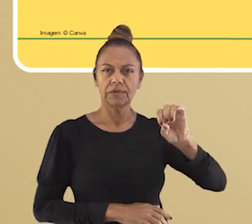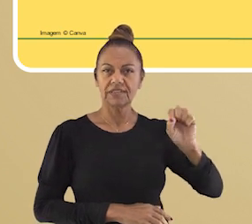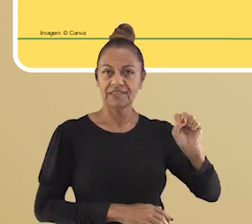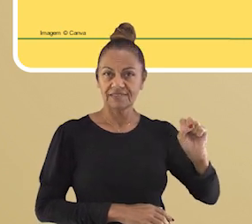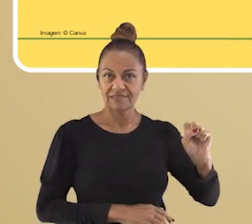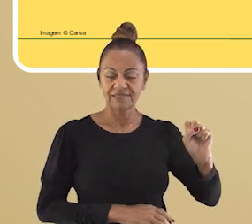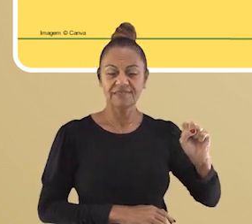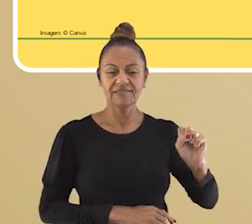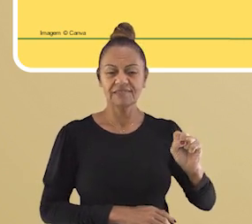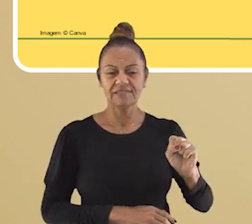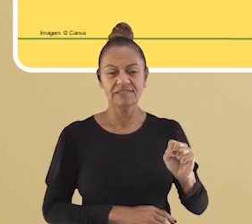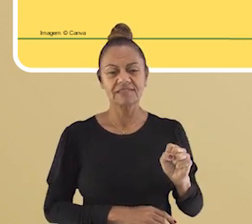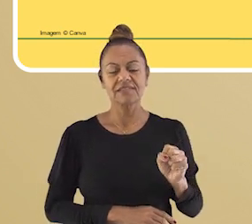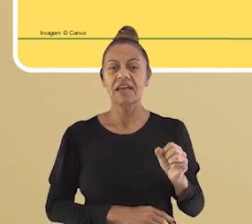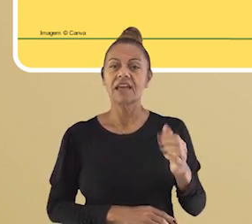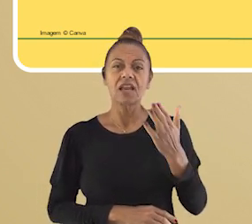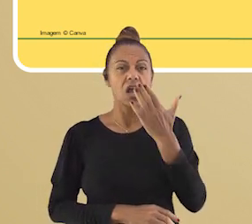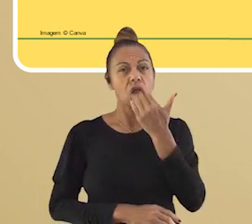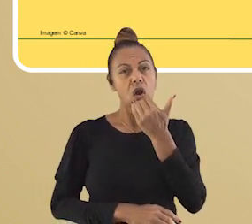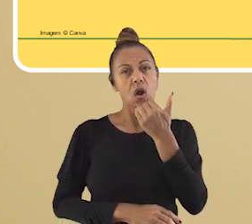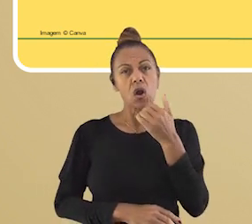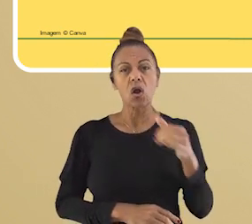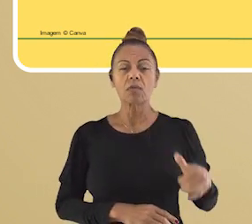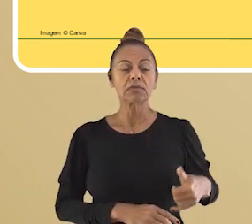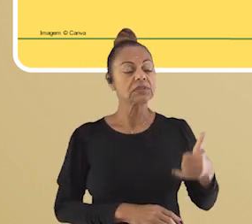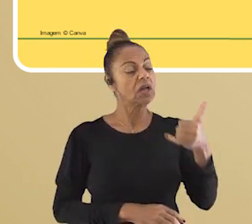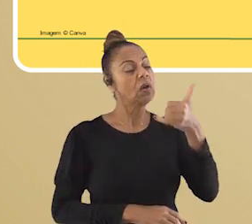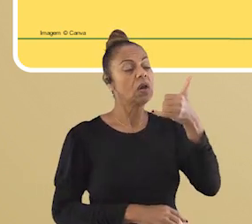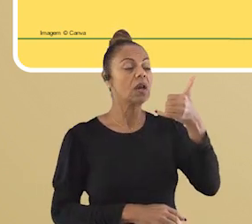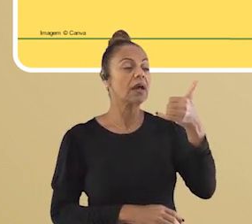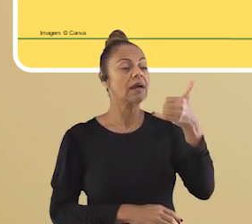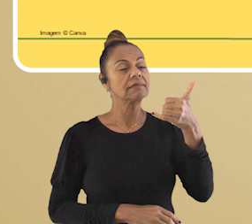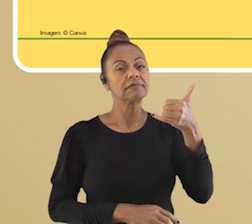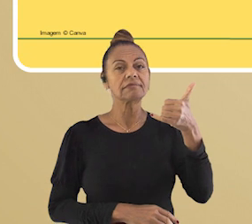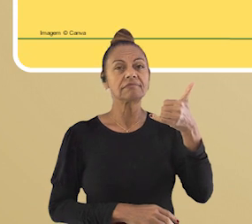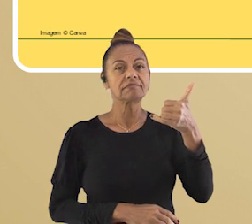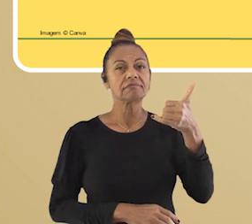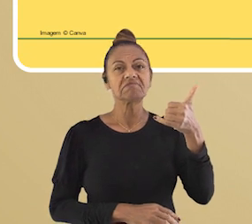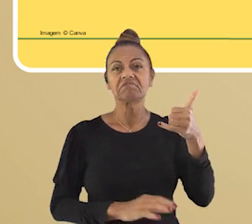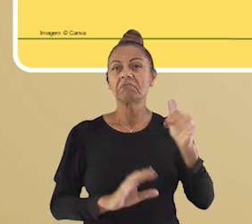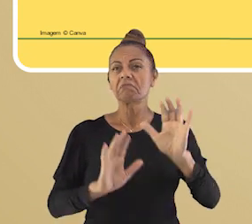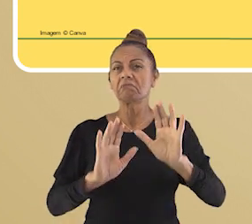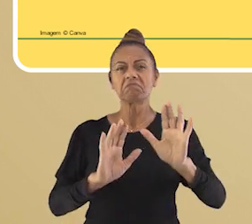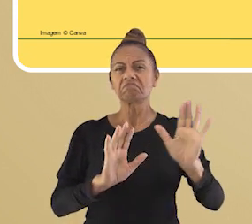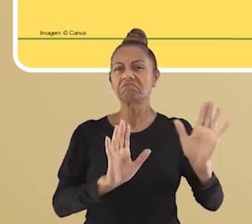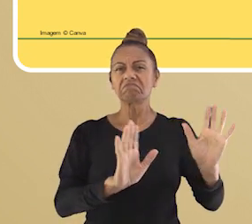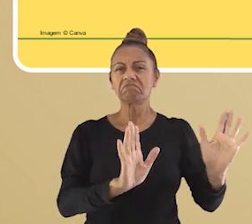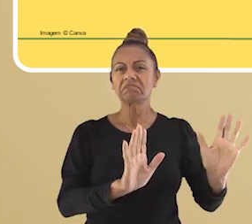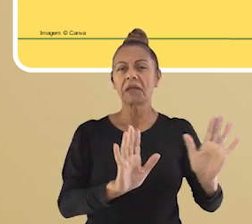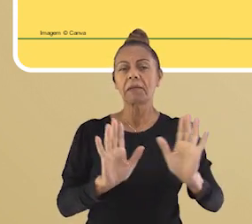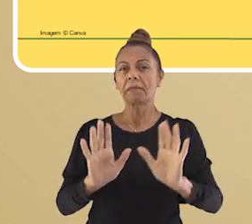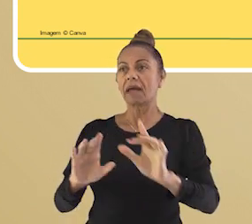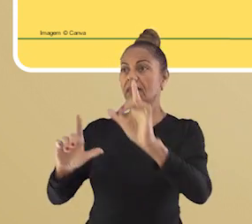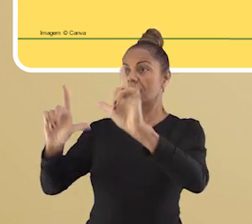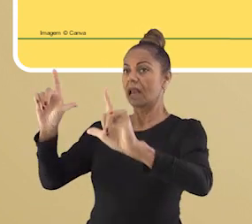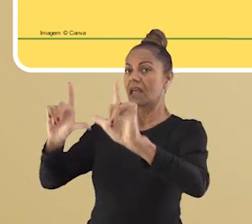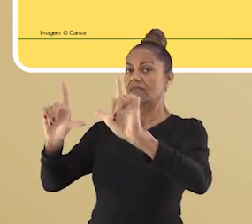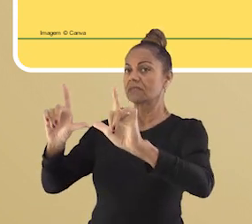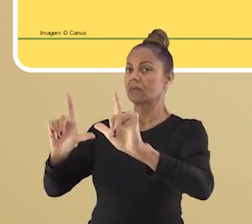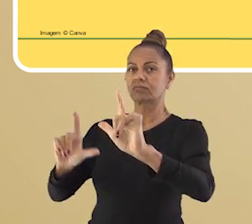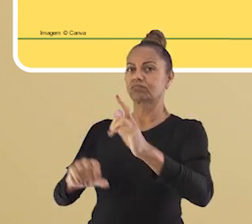dele não liga se a família estiver comendo e olhando o celular, mas não gosta que ele veja televisão sem estudar